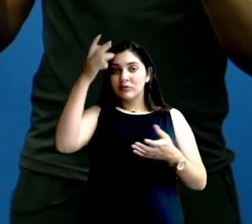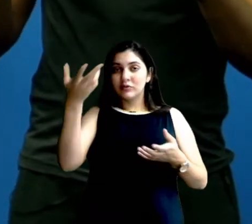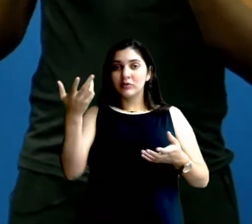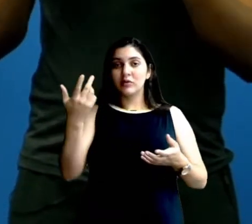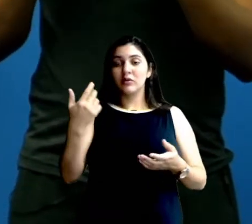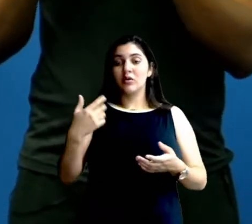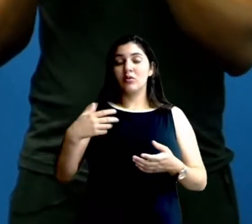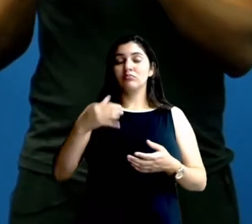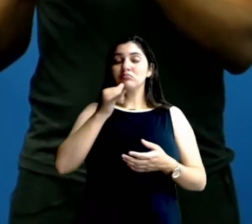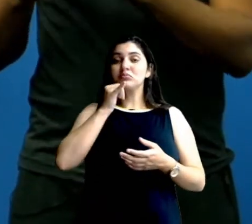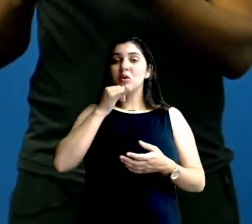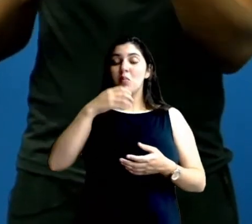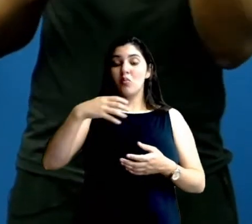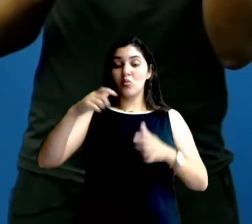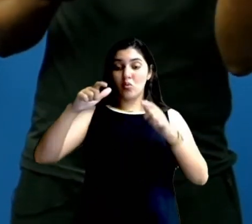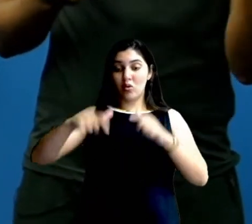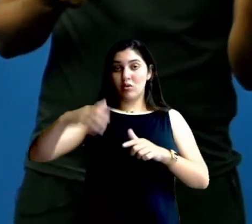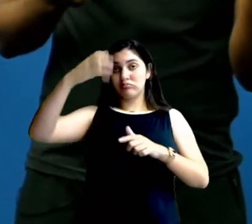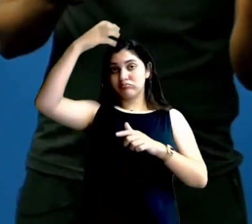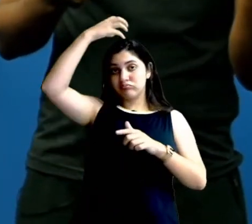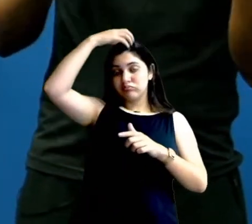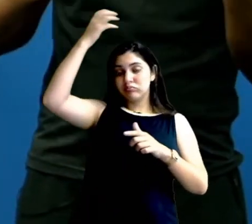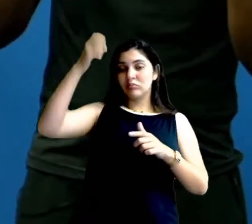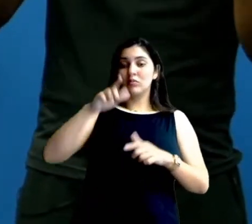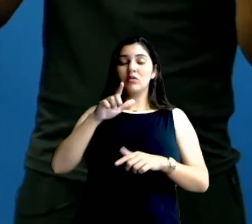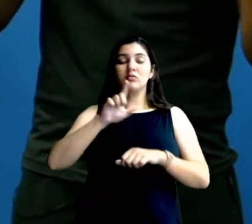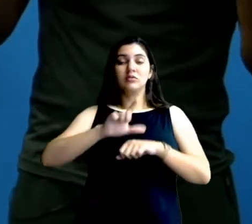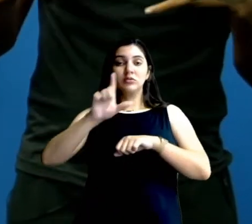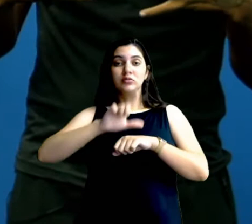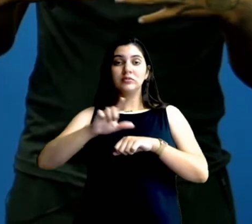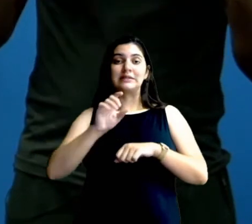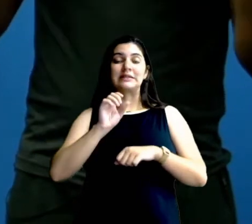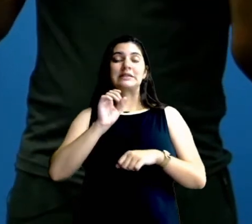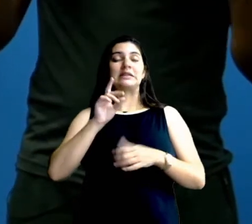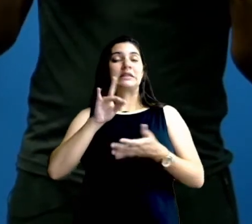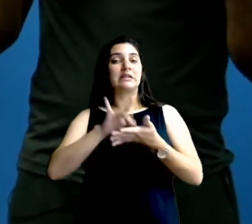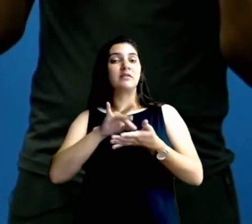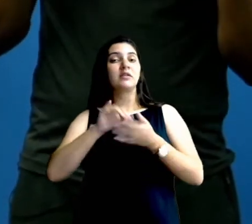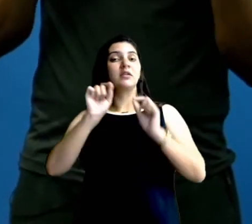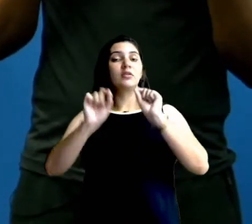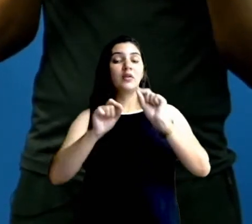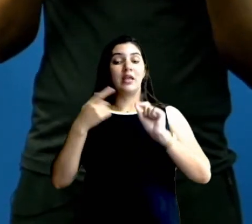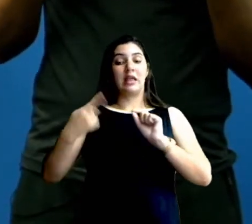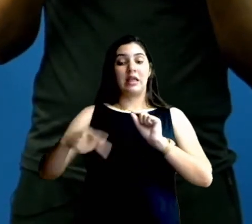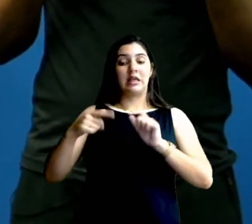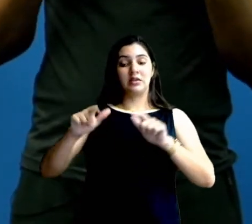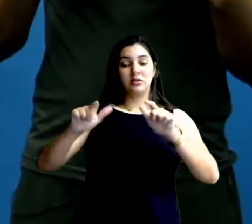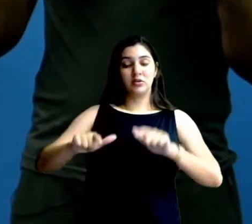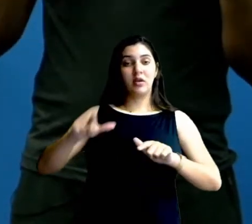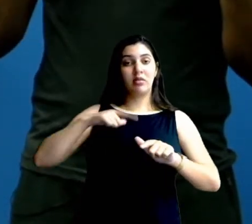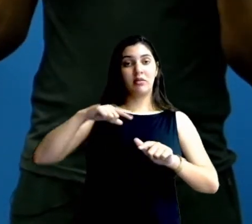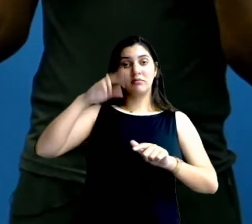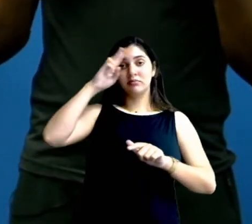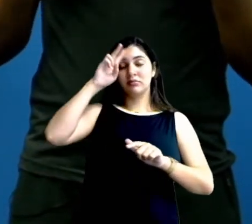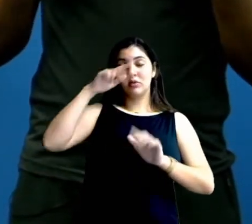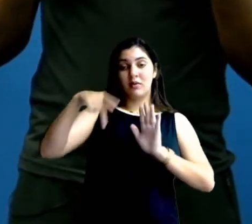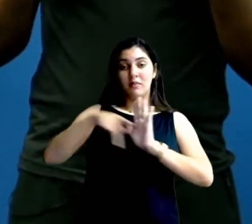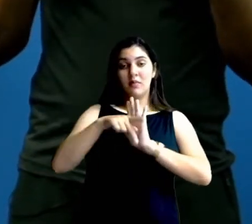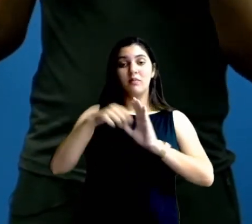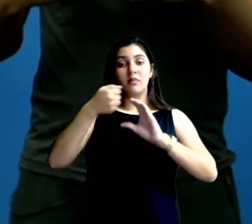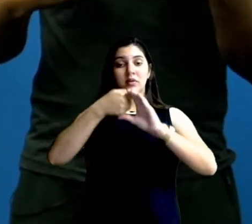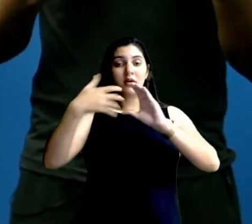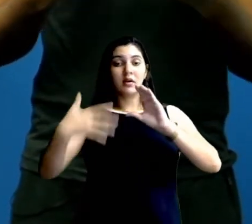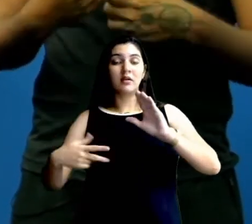Reino de Kush a sua história estava associada ao Egito sendo que na verdade essa região tem uma história própria tem